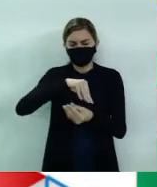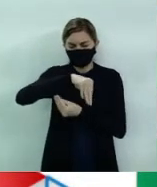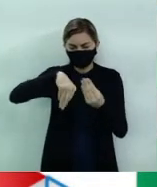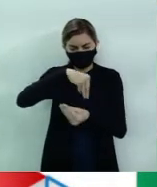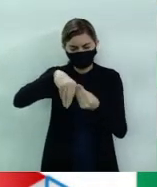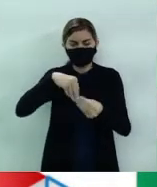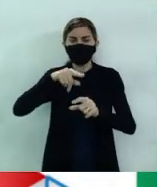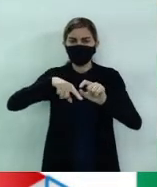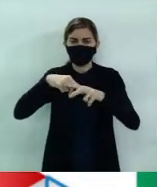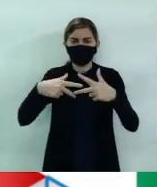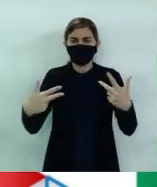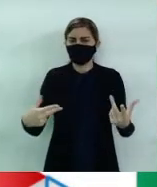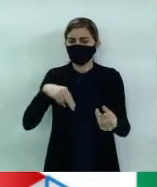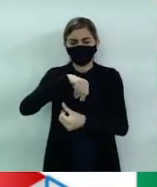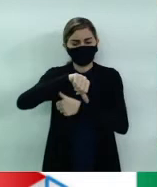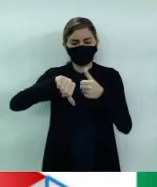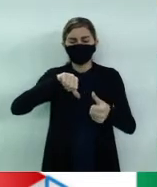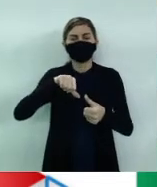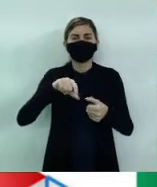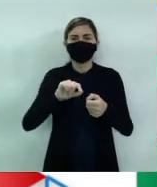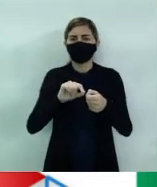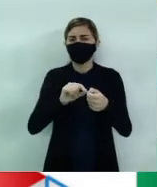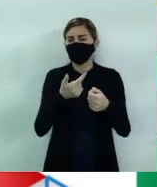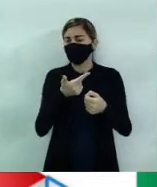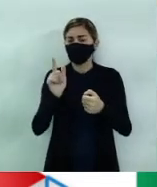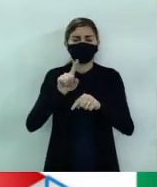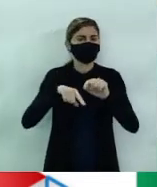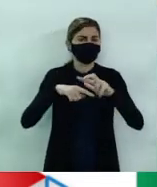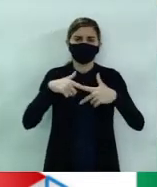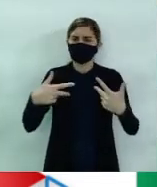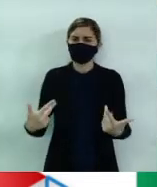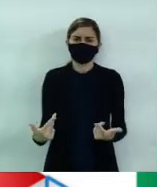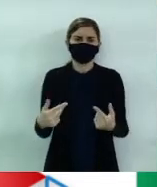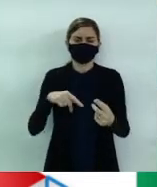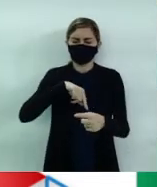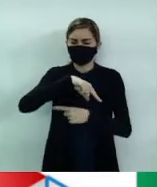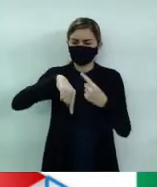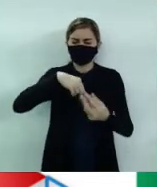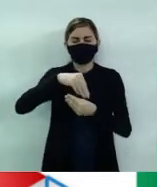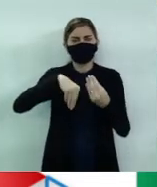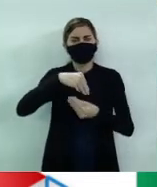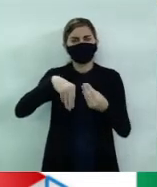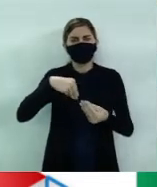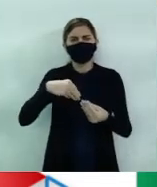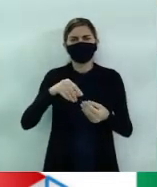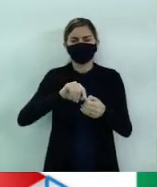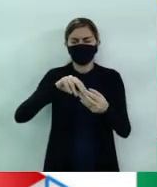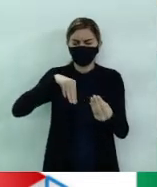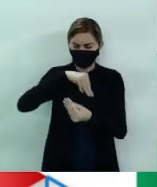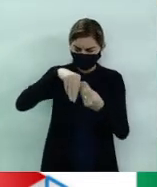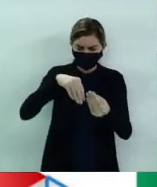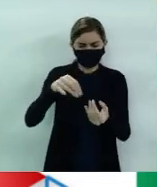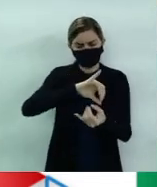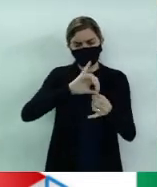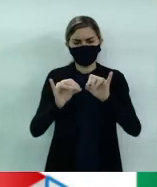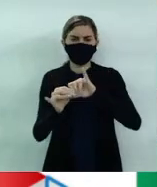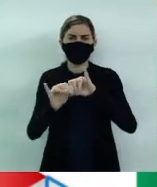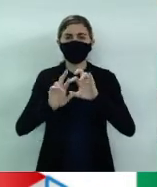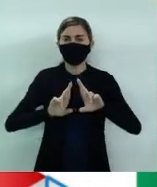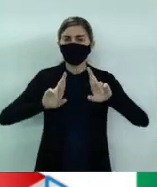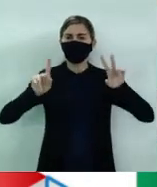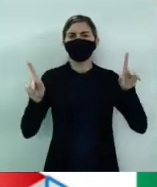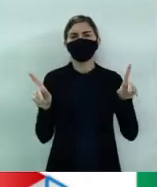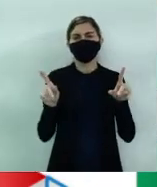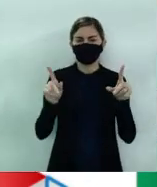do material, fazendo com que a transformação ela produza uma substância quimicamente